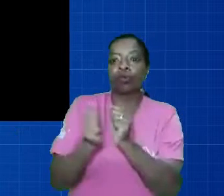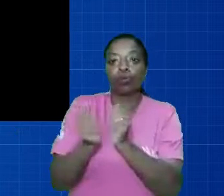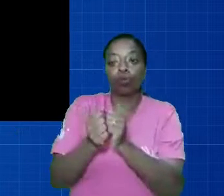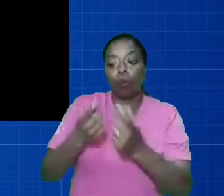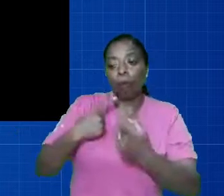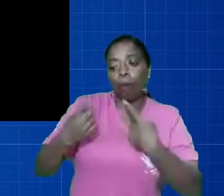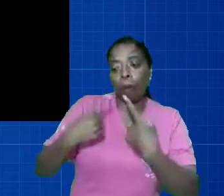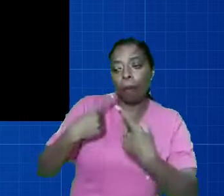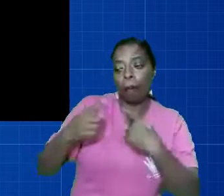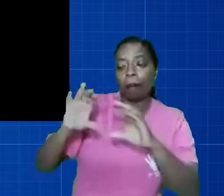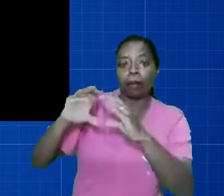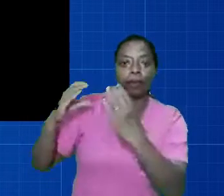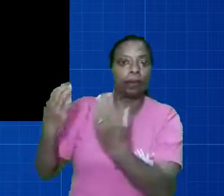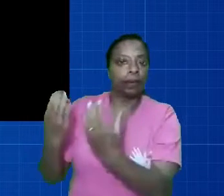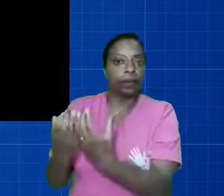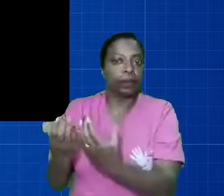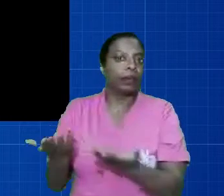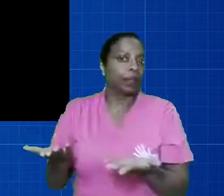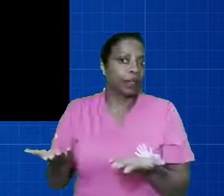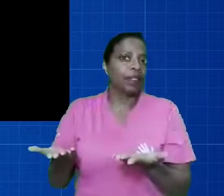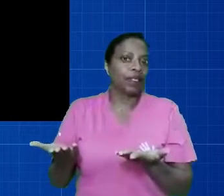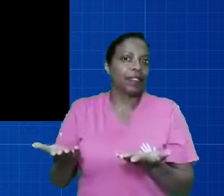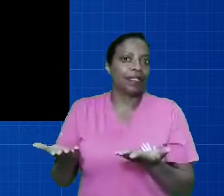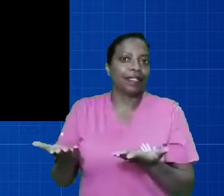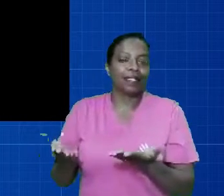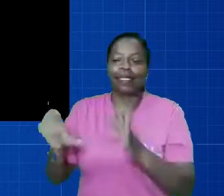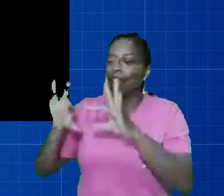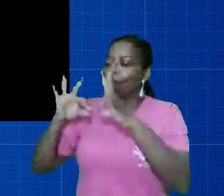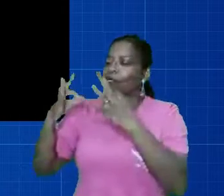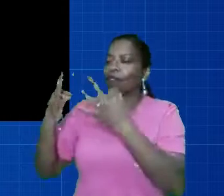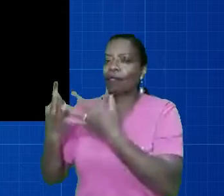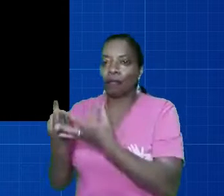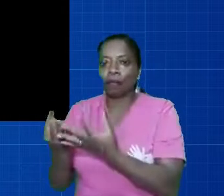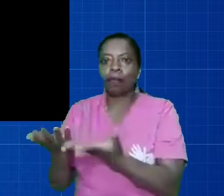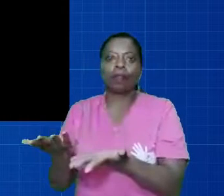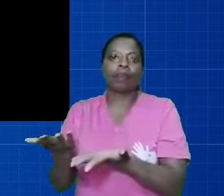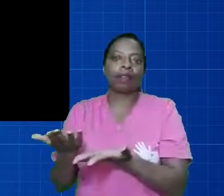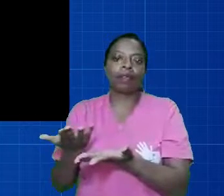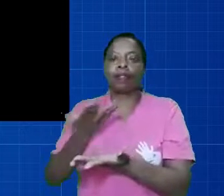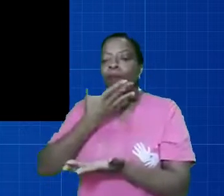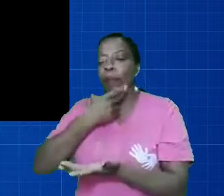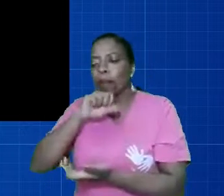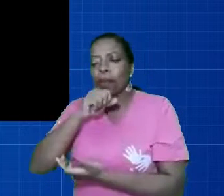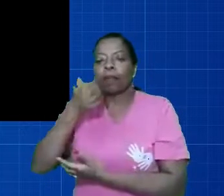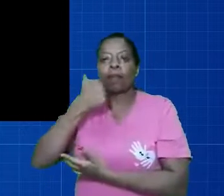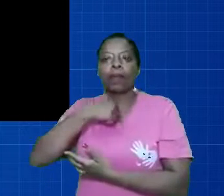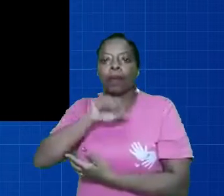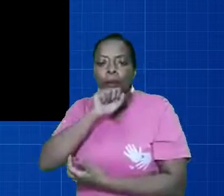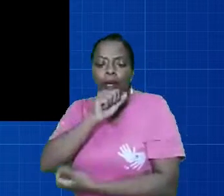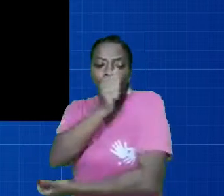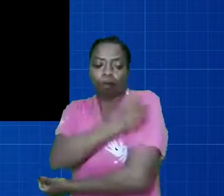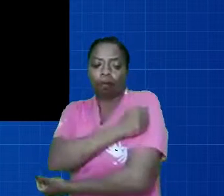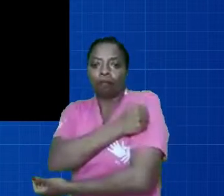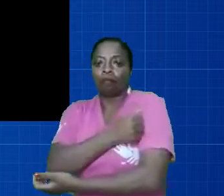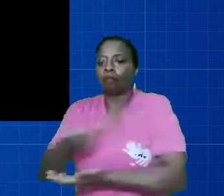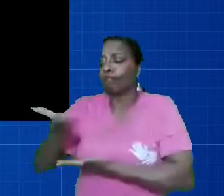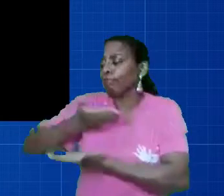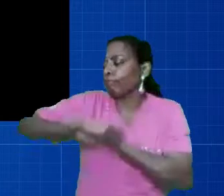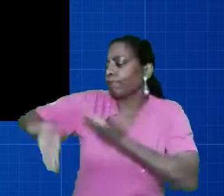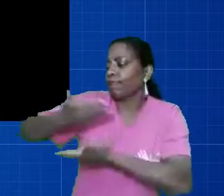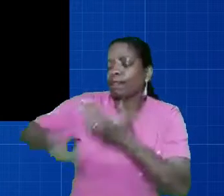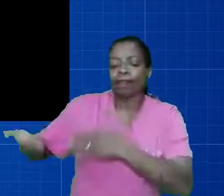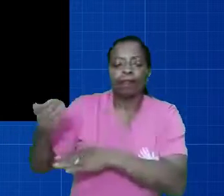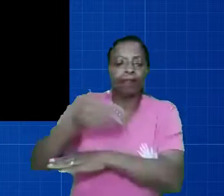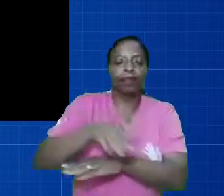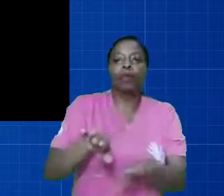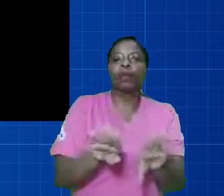na palavra dos pais e dos alunos, vai dar para perceber essa questão. E, claro, a gente sempre está em